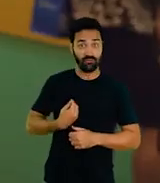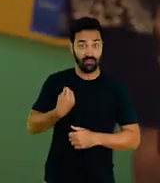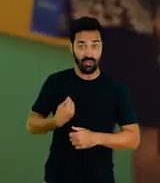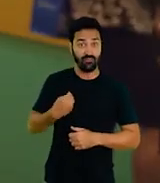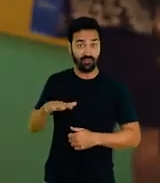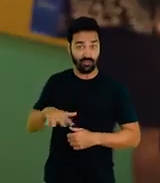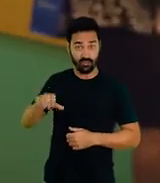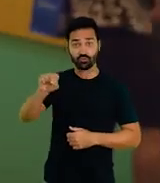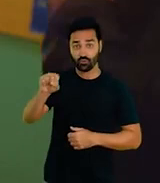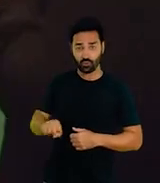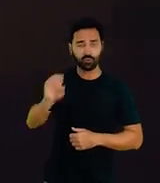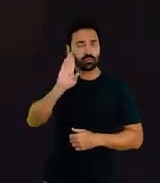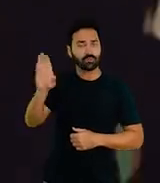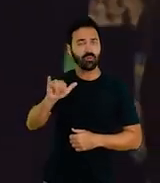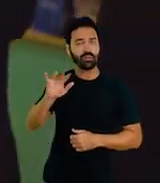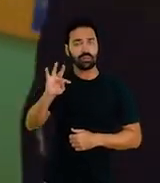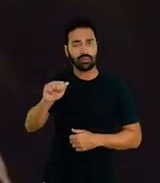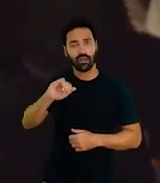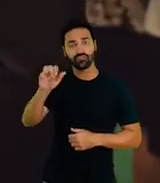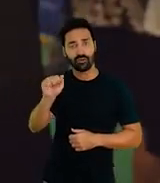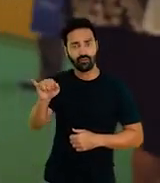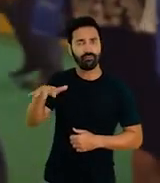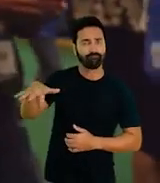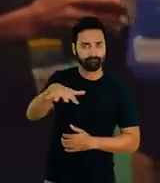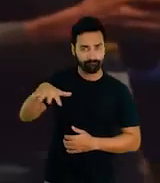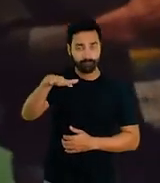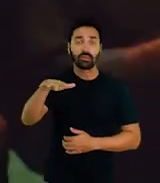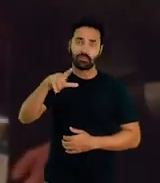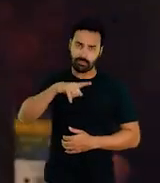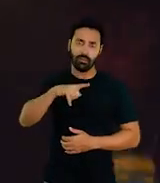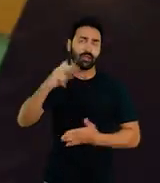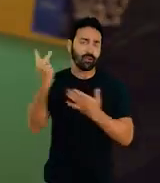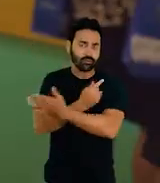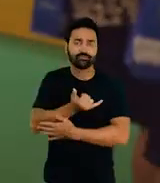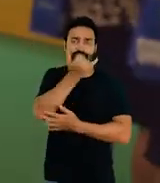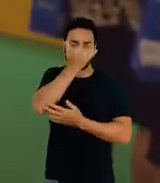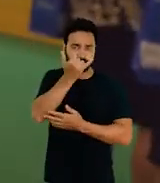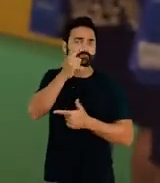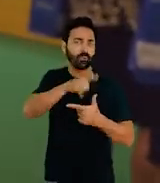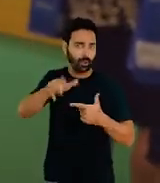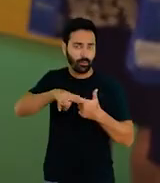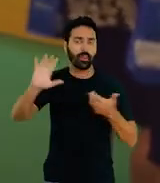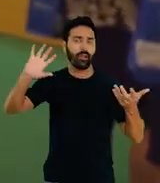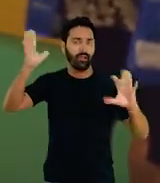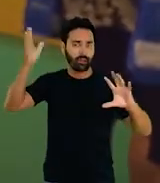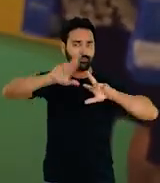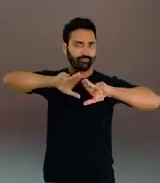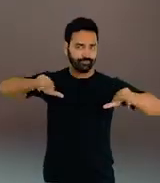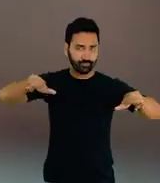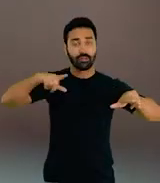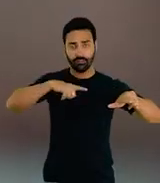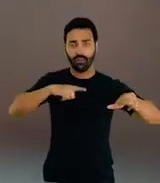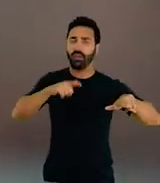Nós que vivemos na região sul, principalmente na região do Médio Vale do Itajaí, nós somos acometidos de várias intempéries